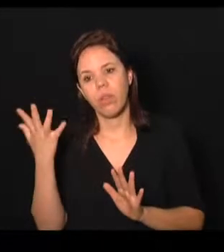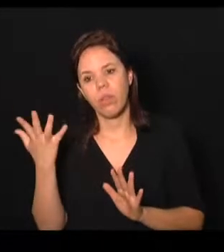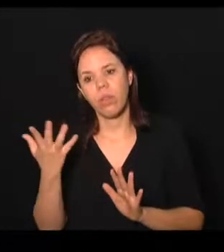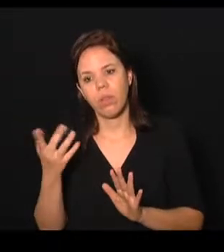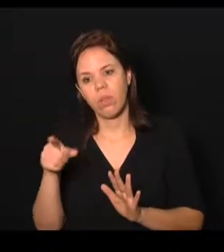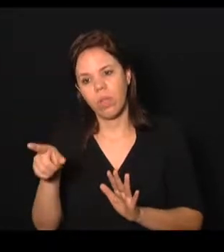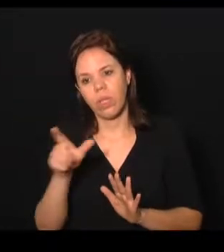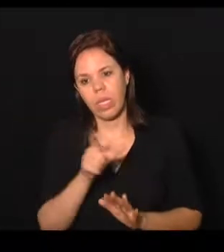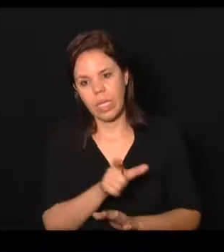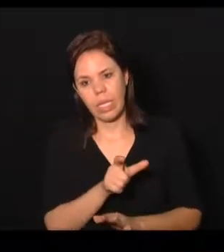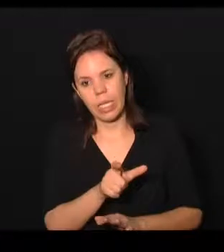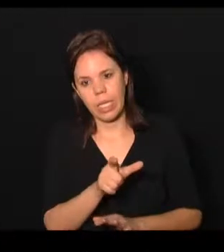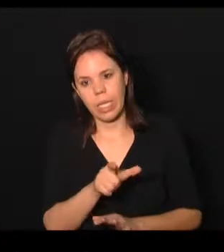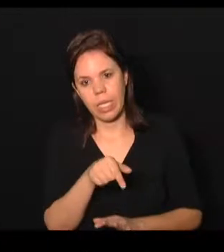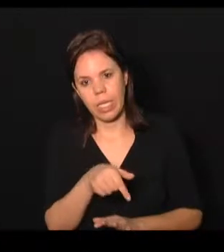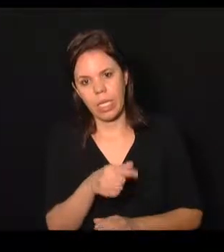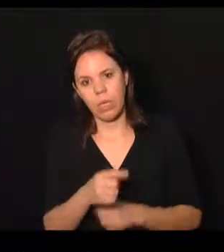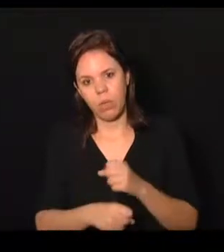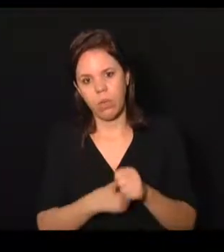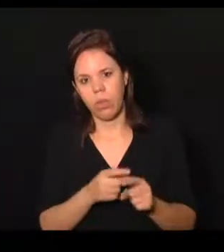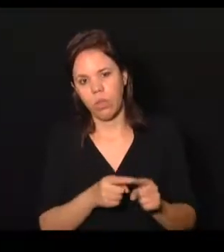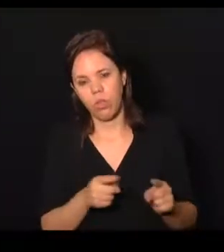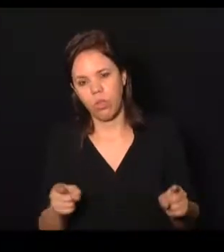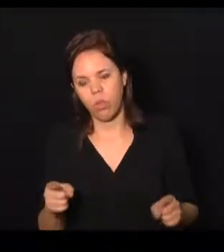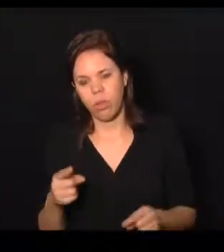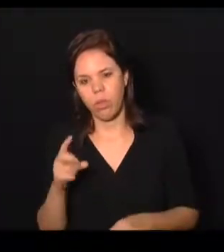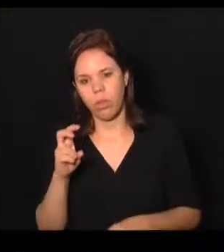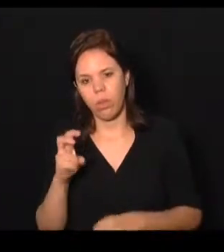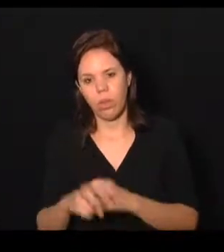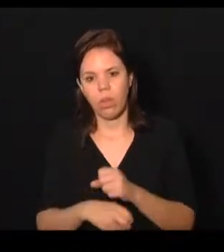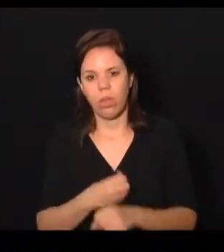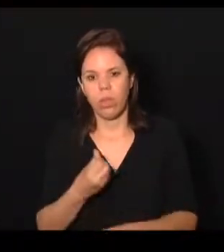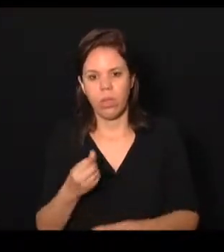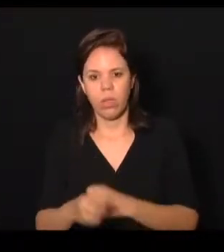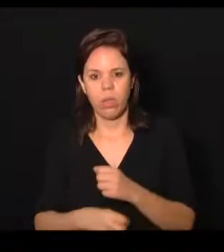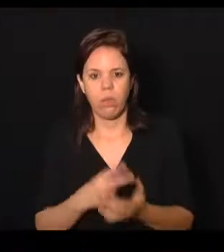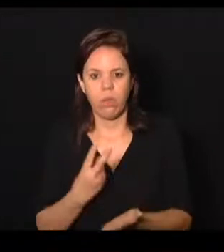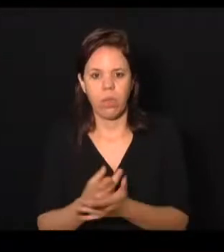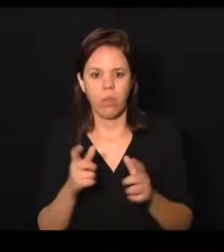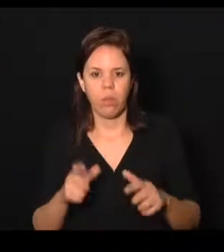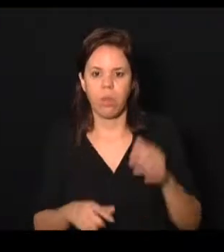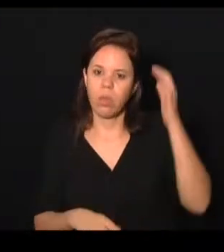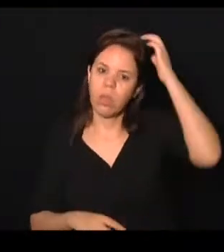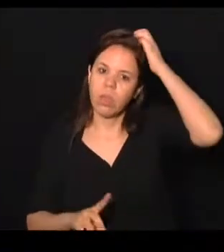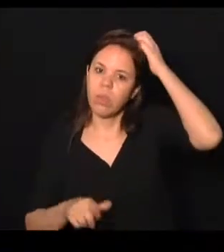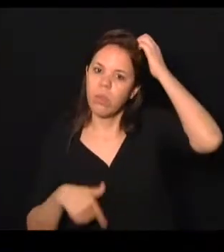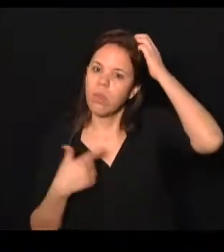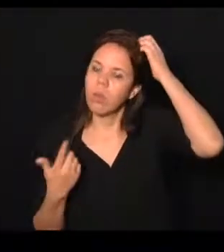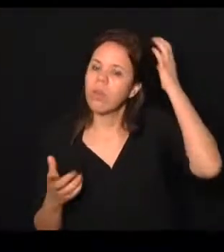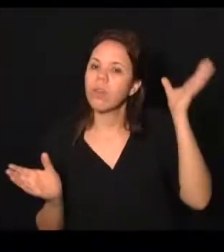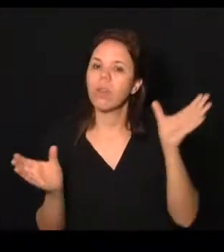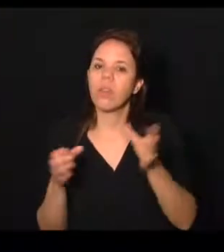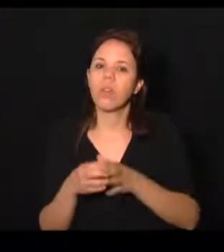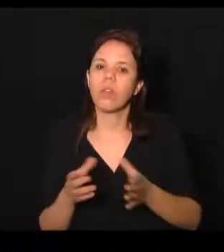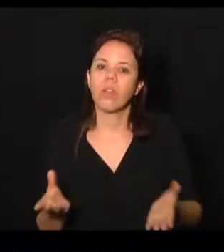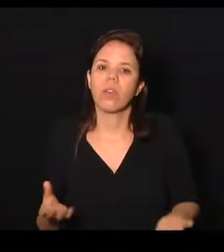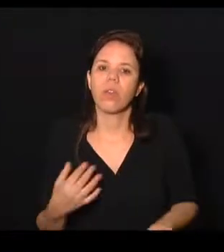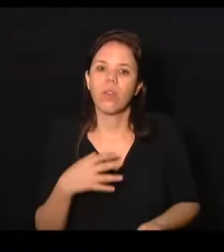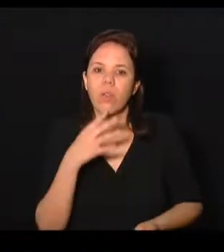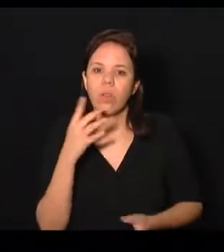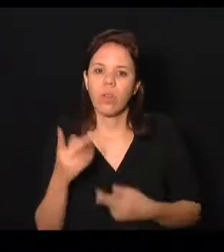de carteirinha, o ano todo, 5, 6 anos do ano lá no mesmo local, aí naquele dia trocou a equipe ali, mas os outros te